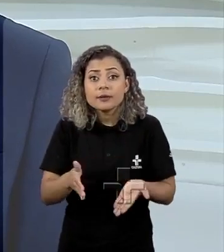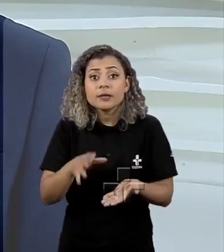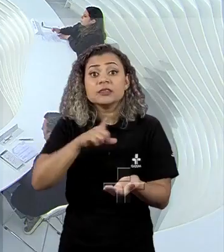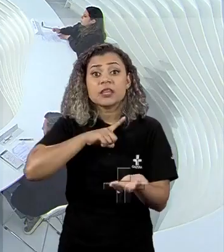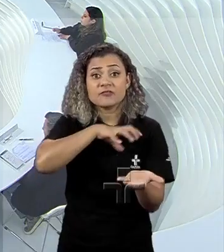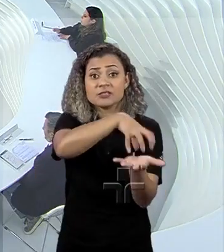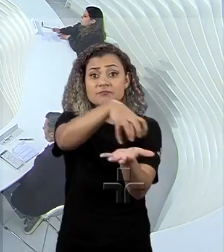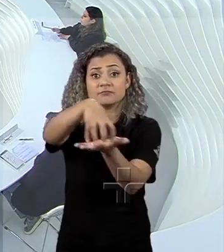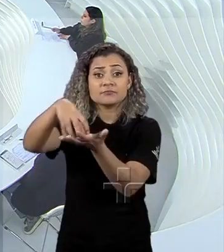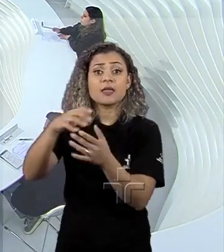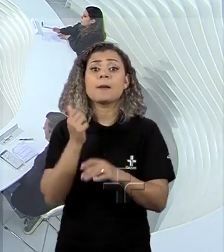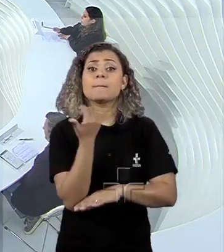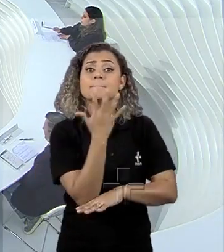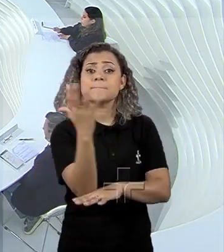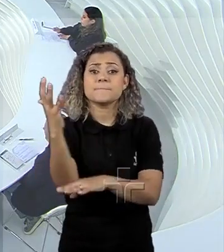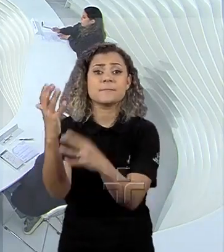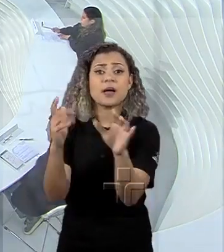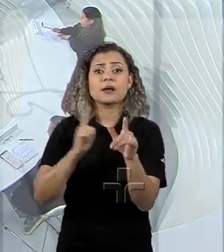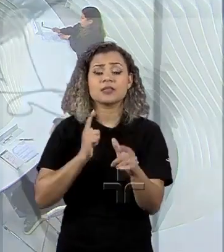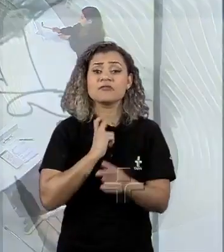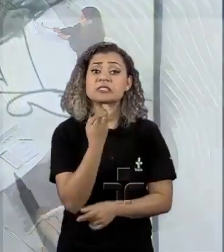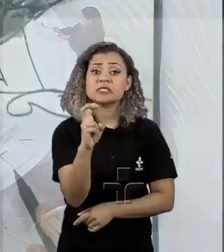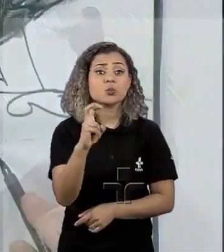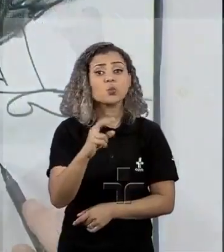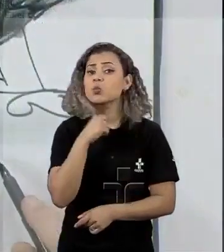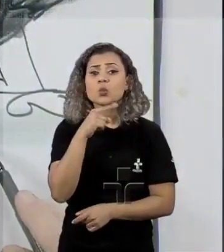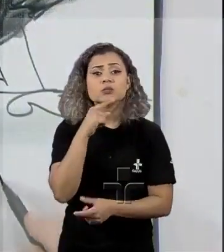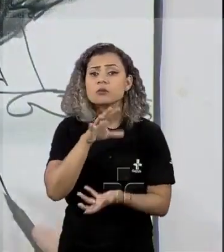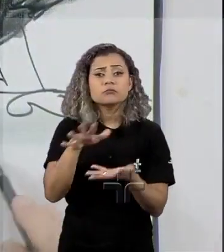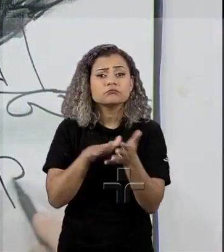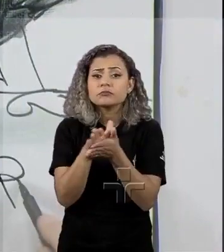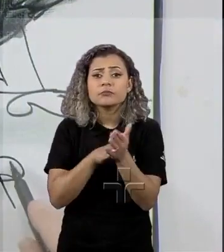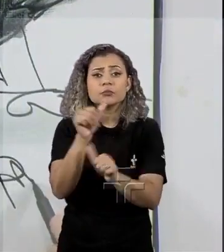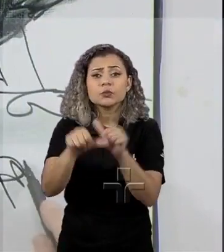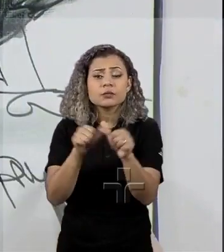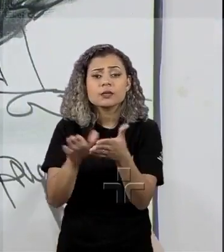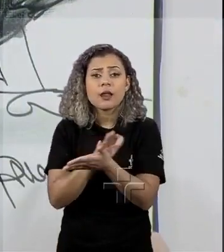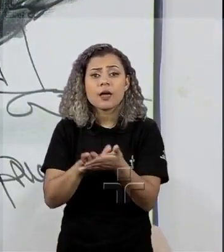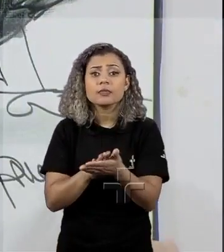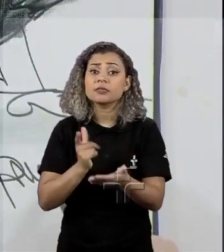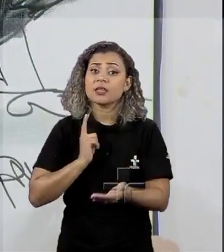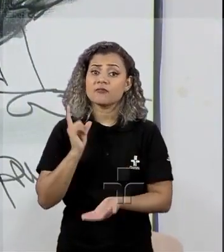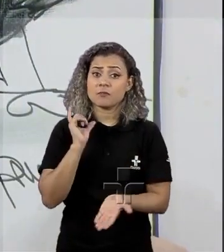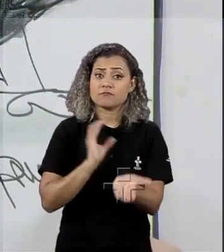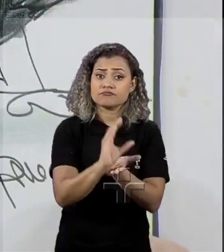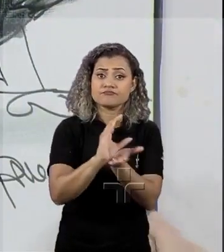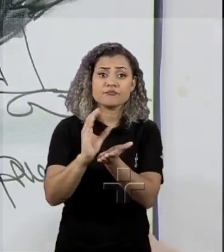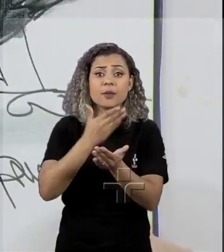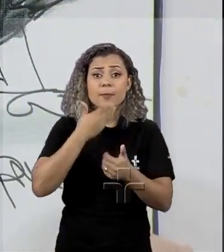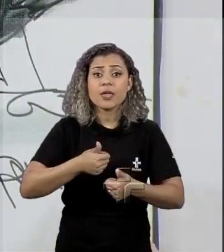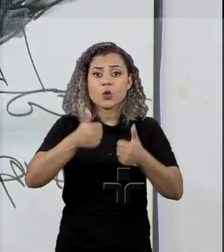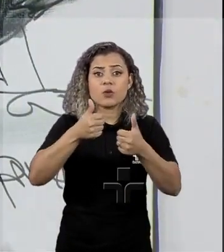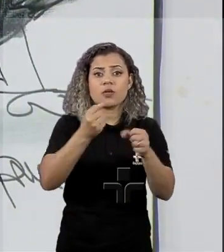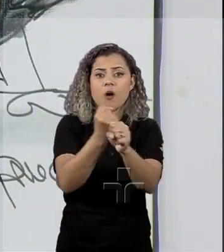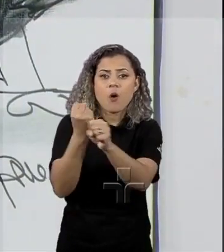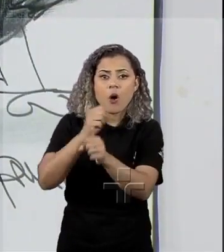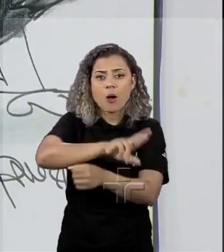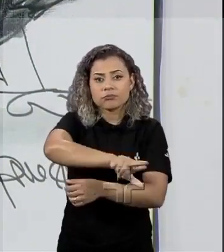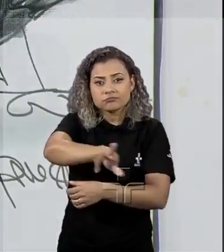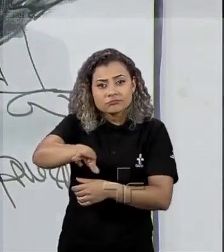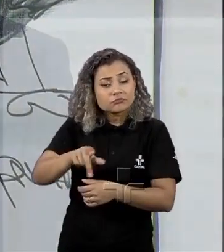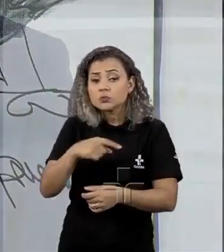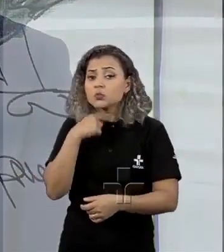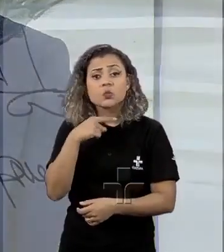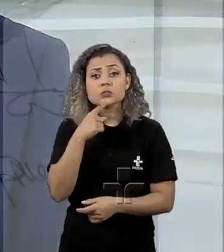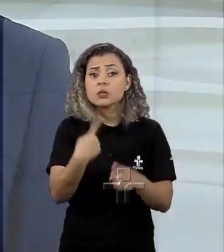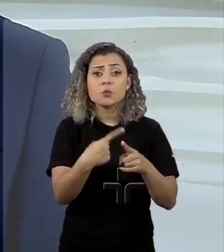áreas periféricas da cidade, com investimentos previstos de alguns milhões de reais para a melhoria das condições dos parques, evidentemente